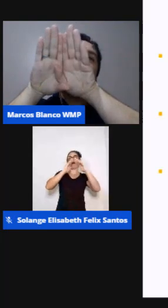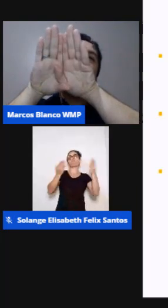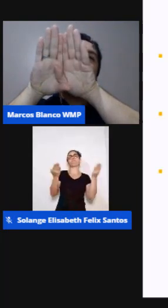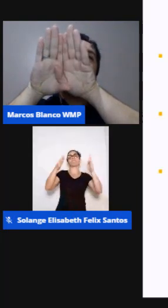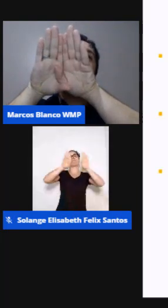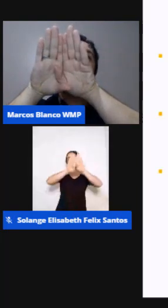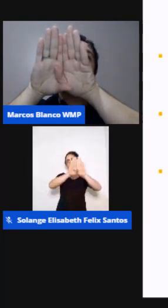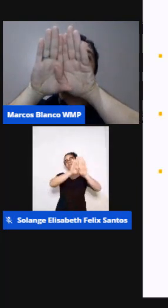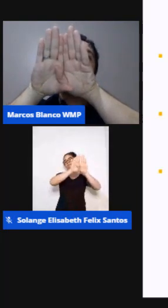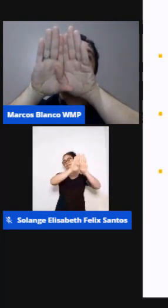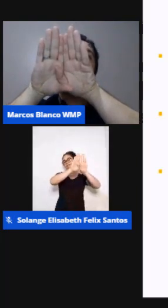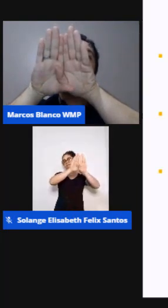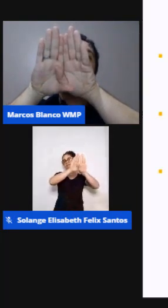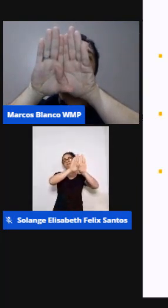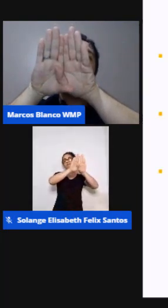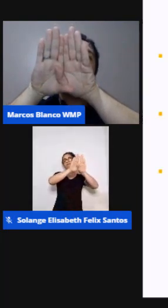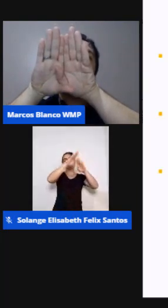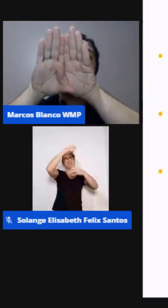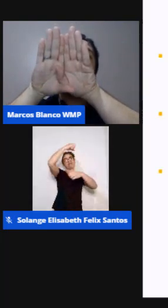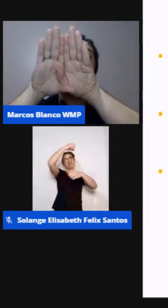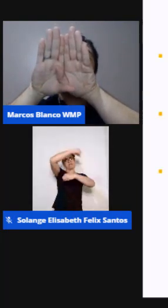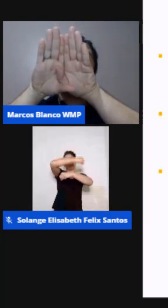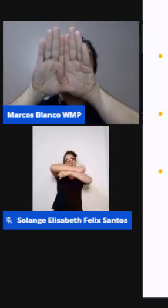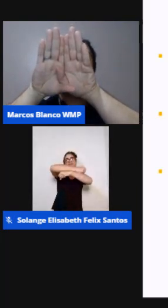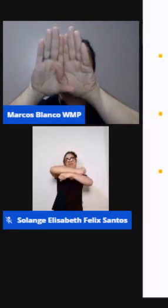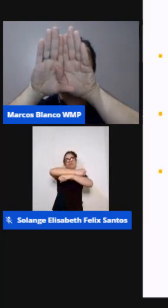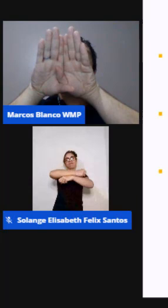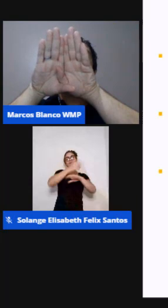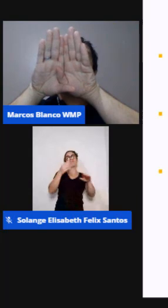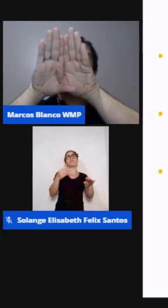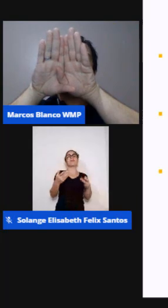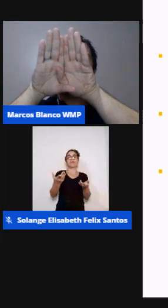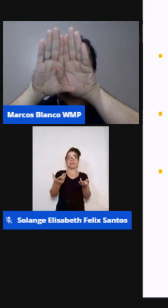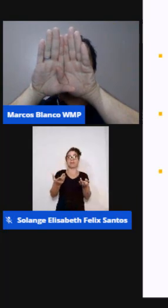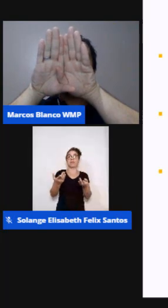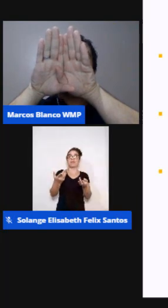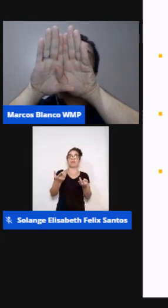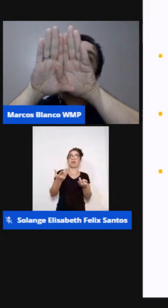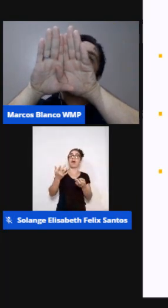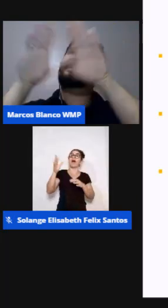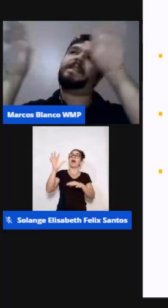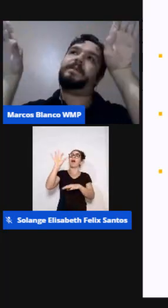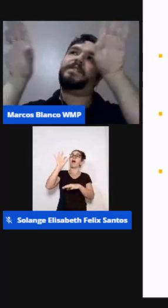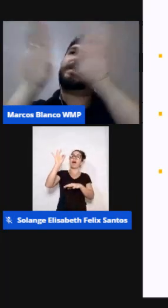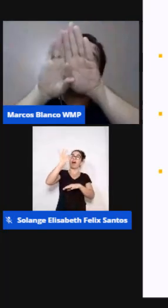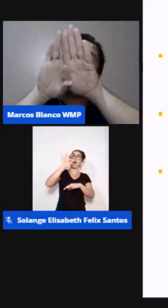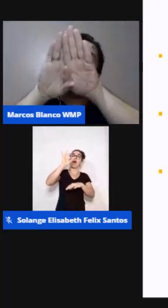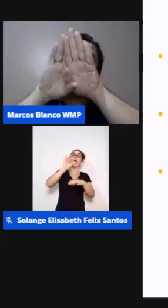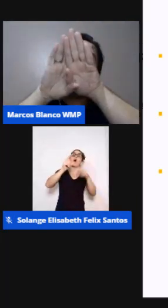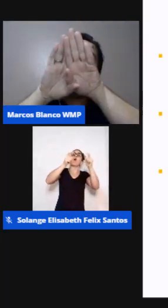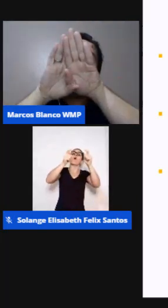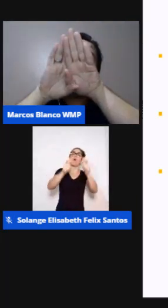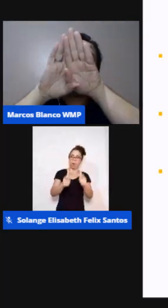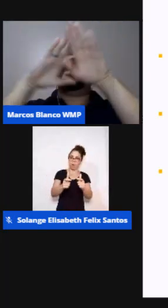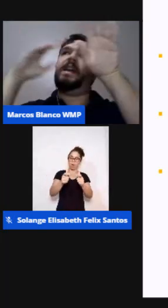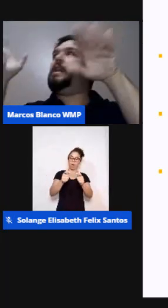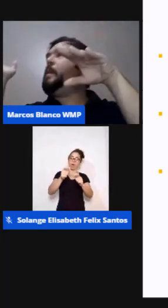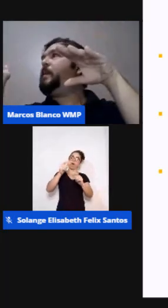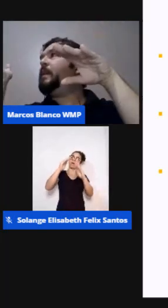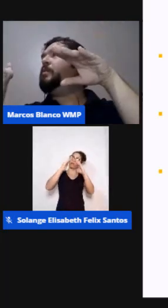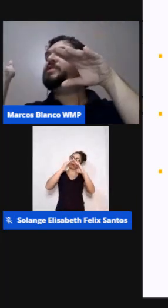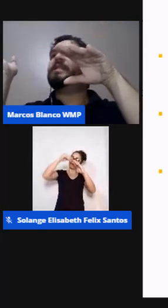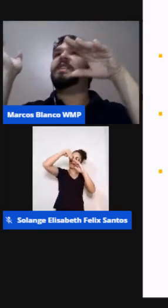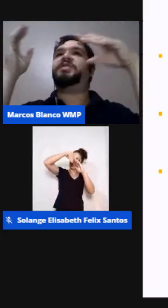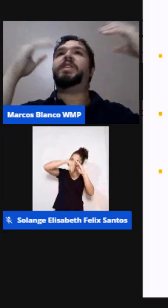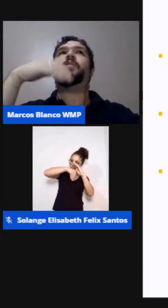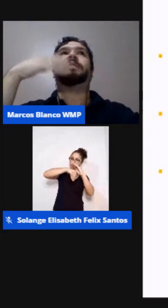Lá no início que eu falei, 80% dos Aedes aegypti estão onde? Nas nossas casas. O que acontecia? Fechava ali a